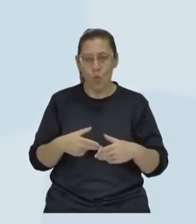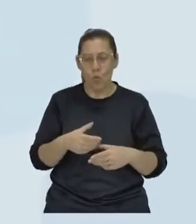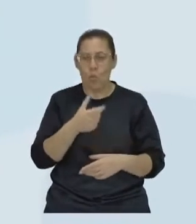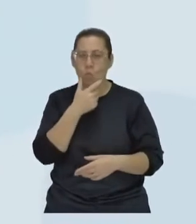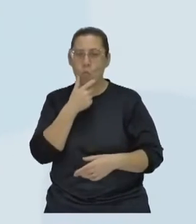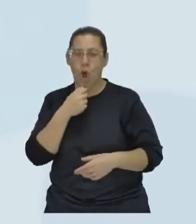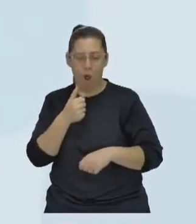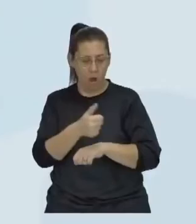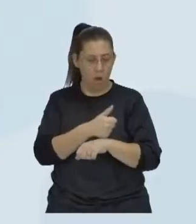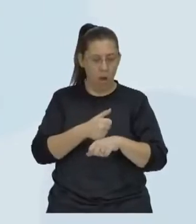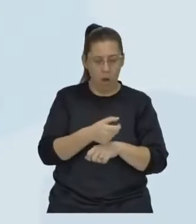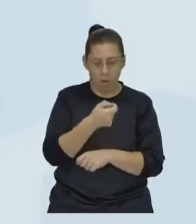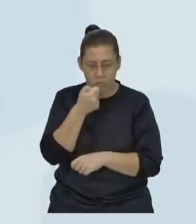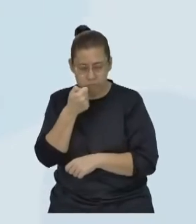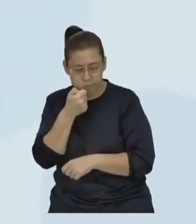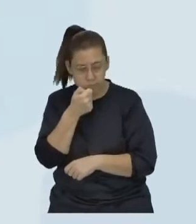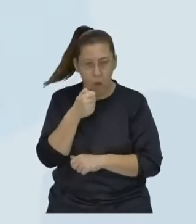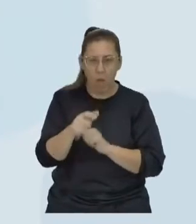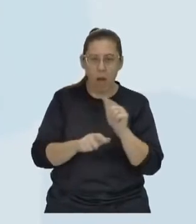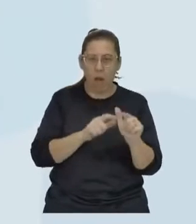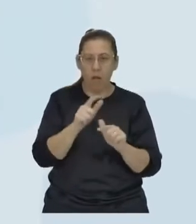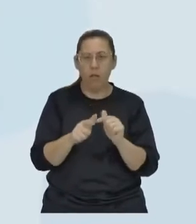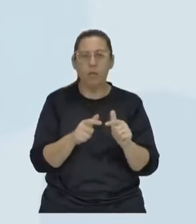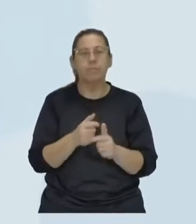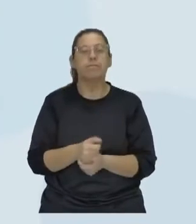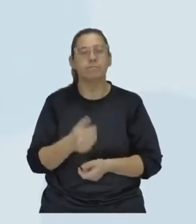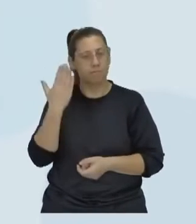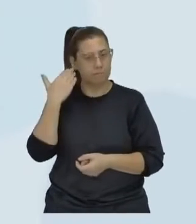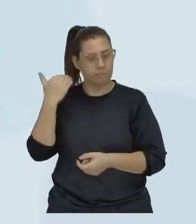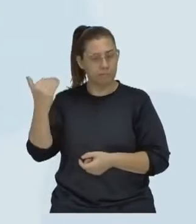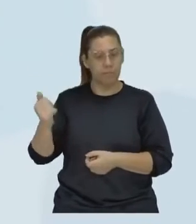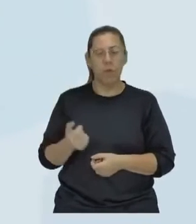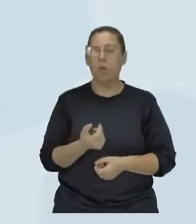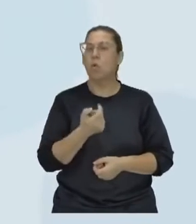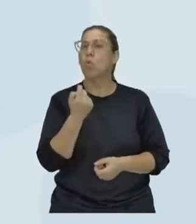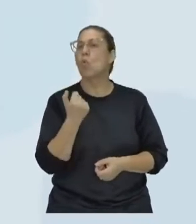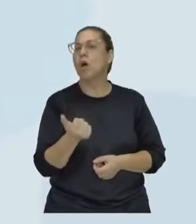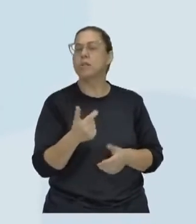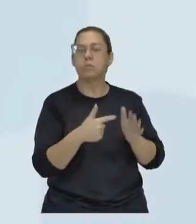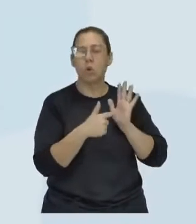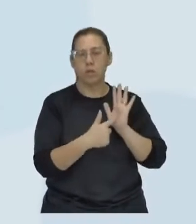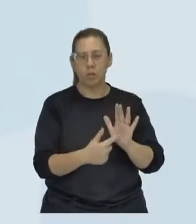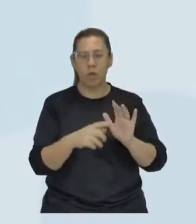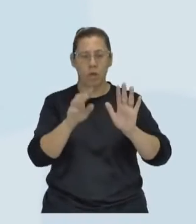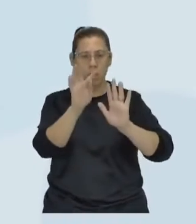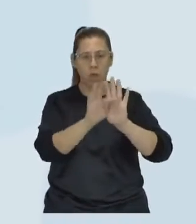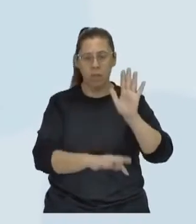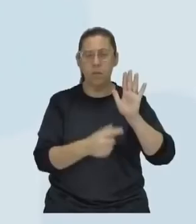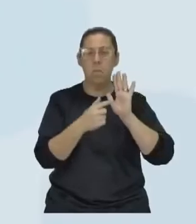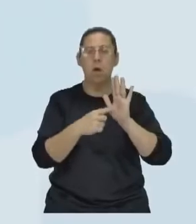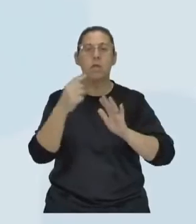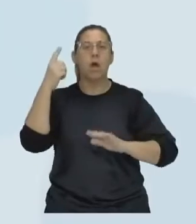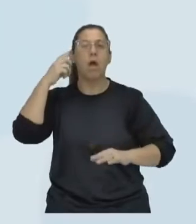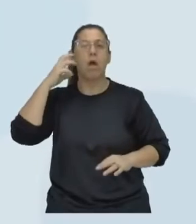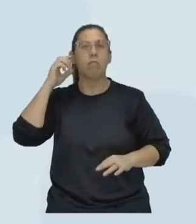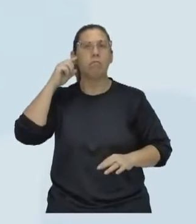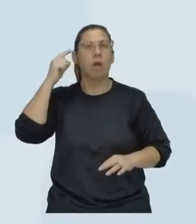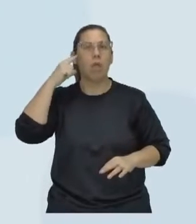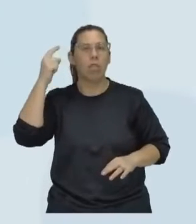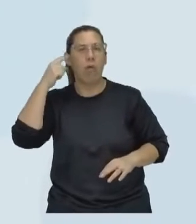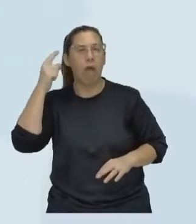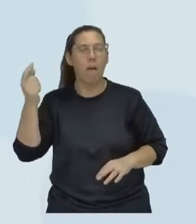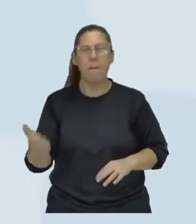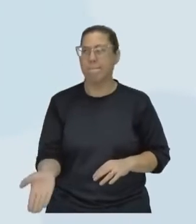de trabalho e talentos. A palavra quase, destacada no texto, reflete uma ideia de que no